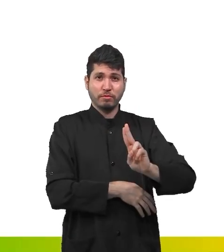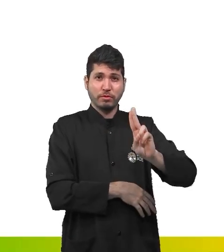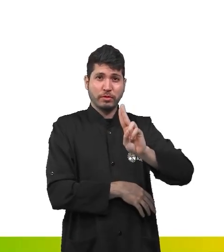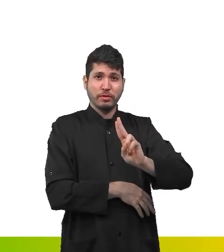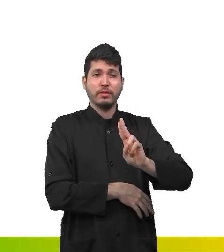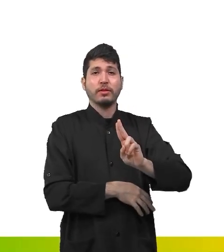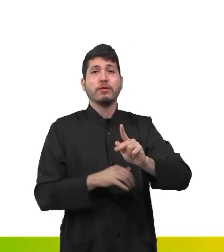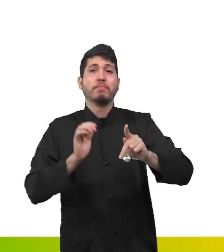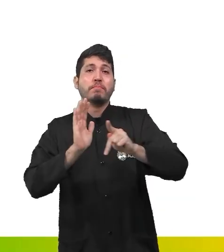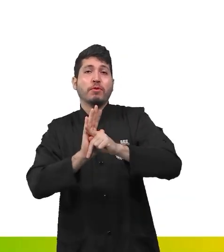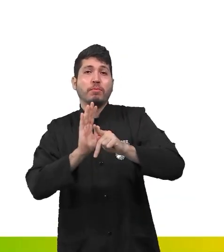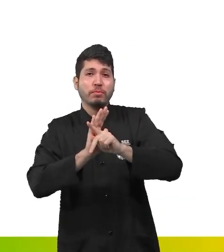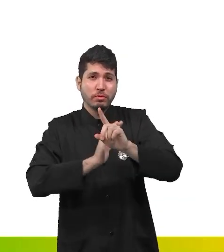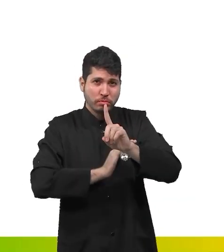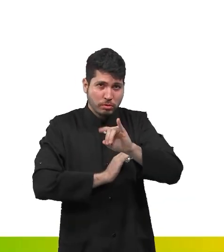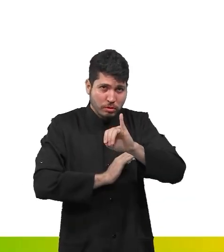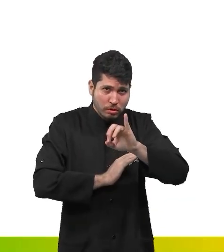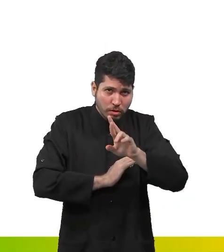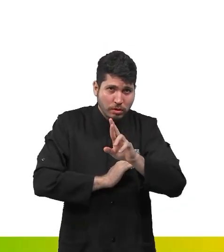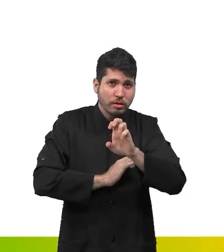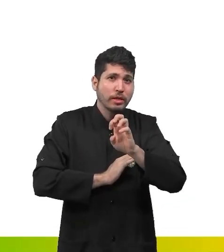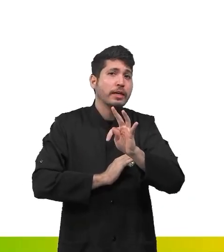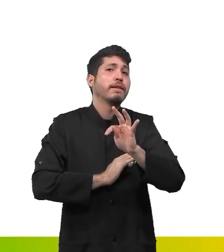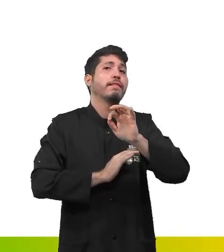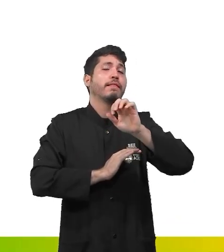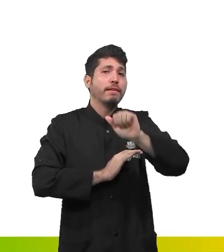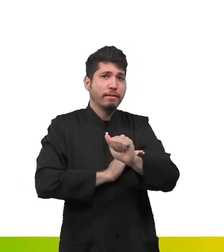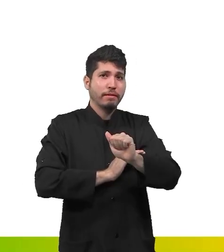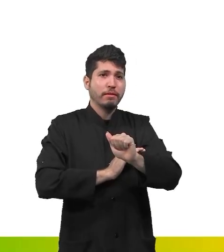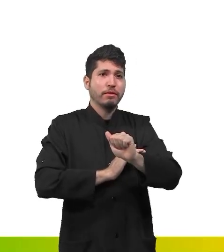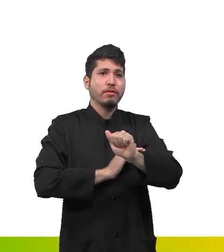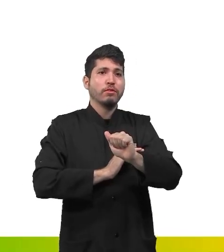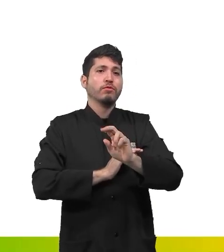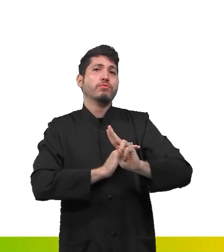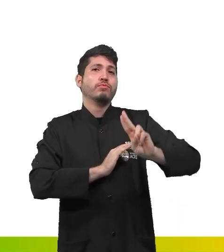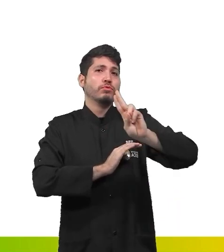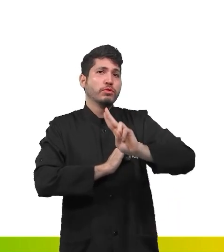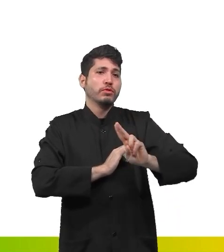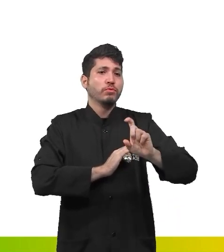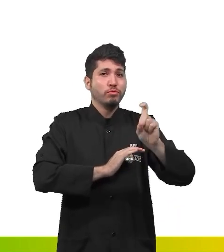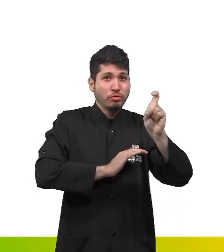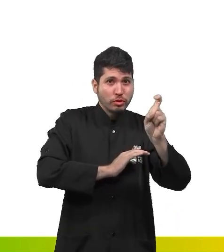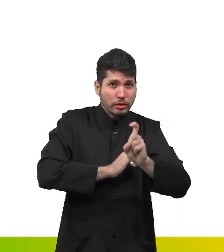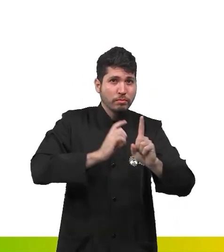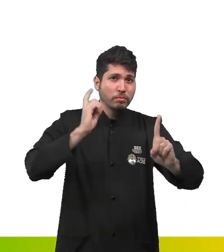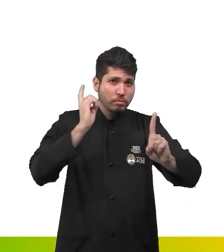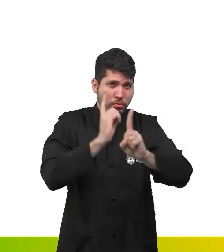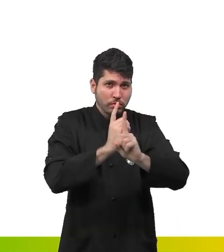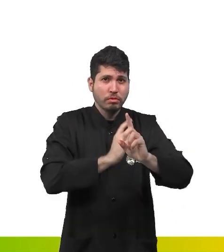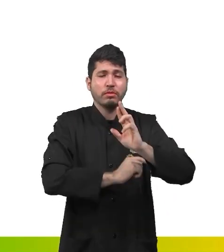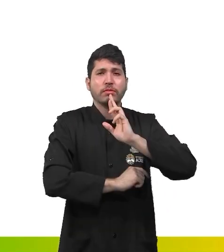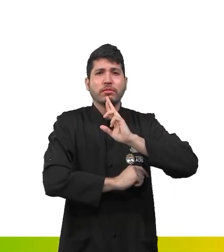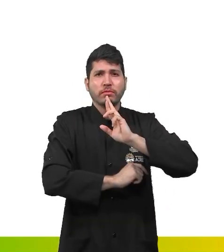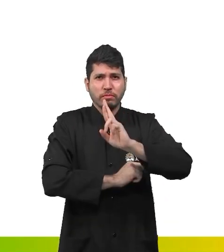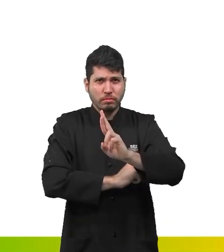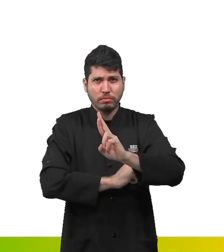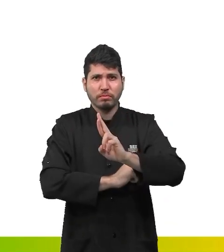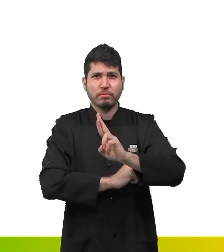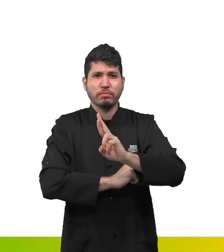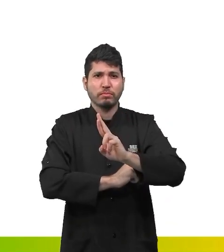direta. Multiplicamos em formato de x. Nesse caso, vai ficar